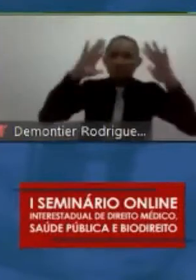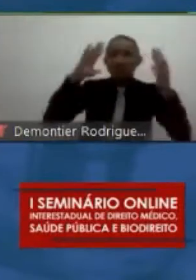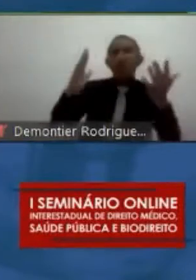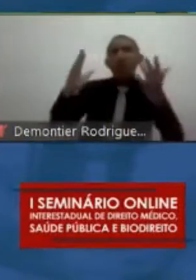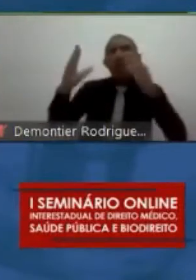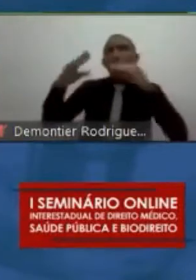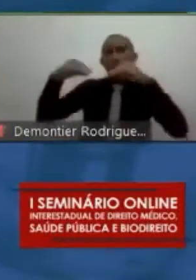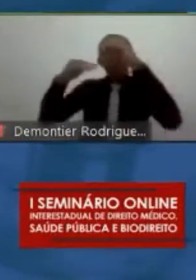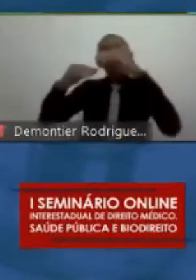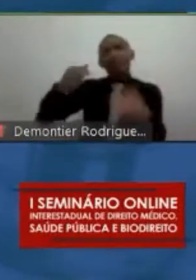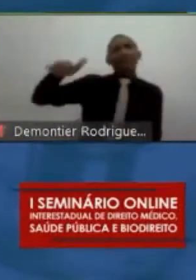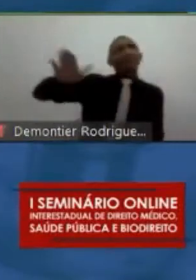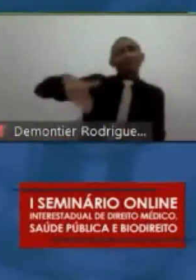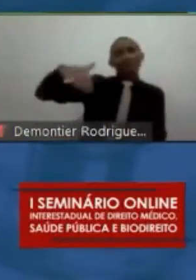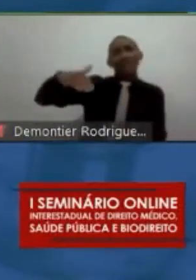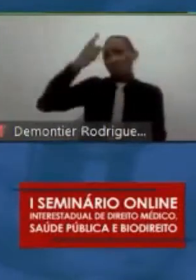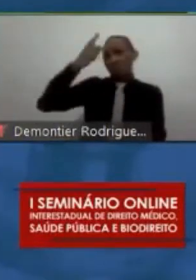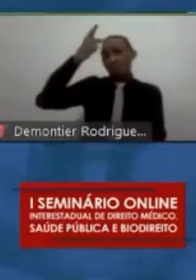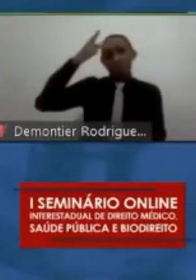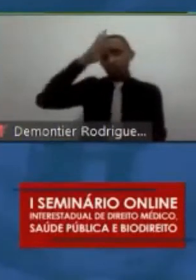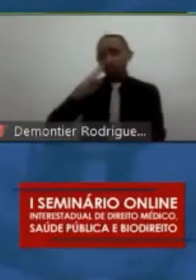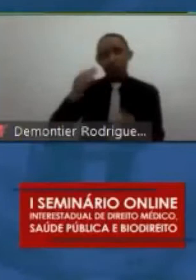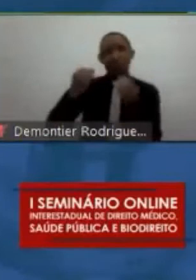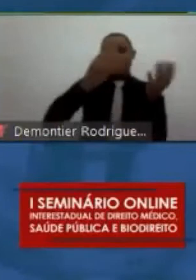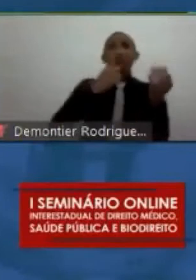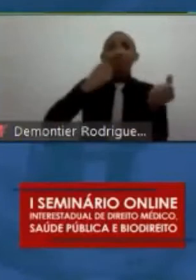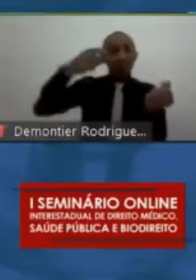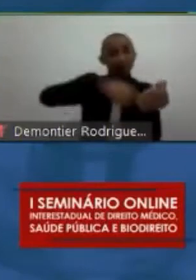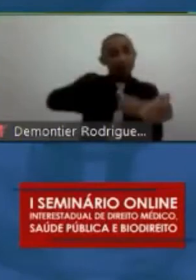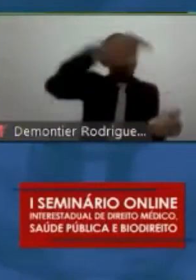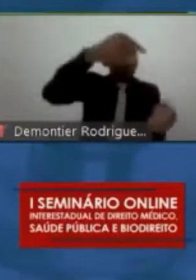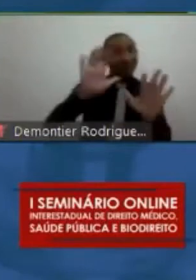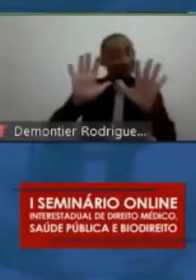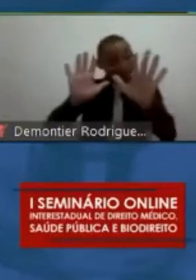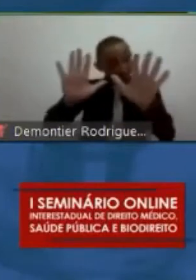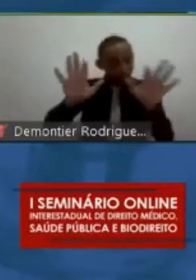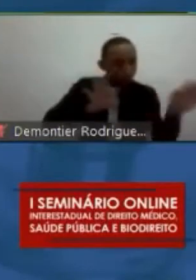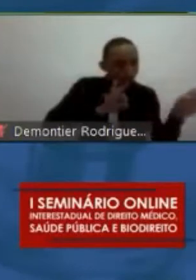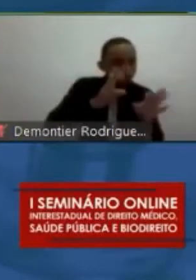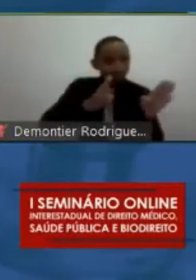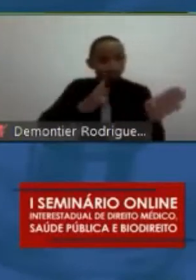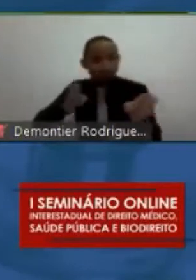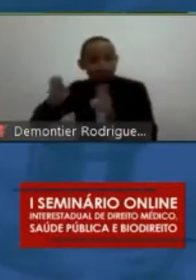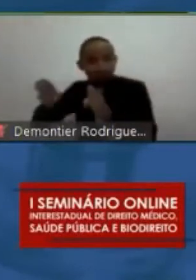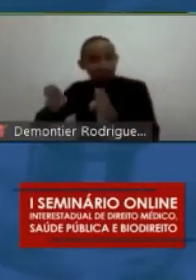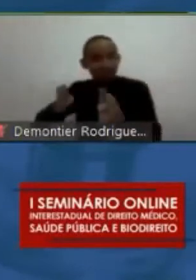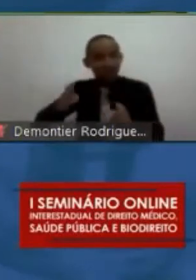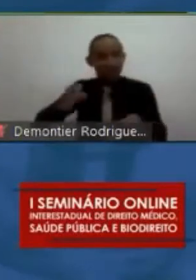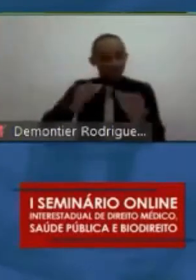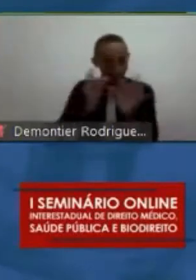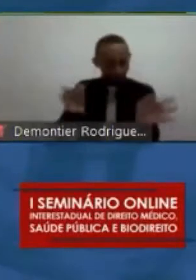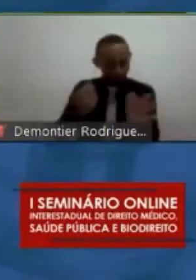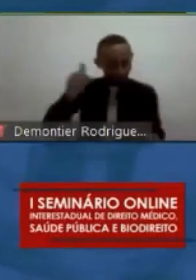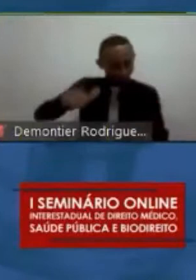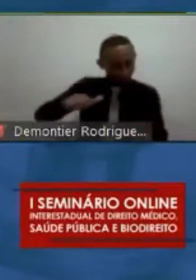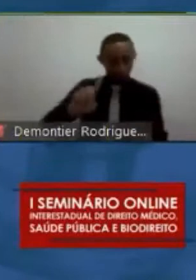algo barato, já que a doação é de graça. Mas, do ponto de vista de custo e gestão, isto não é verdade. Esse é um